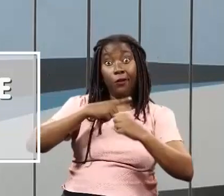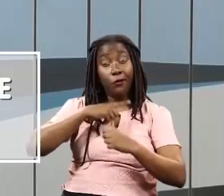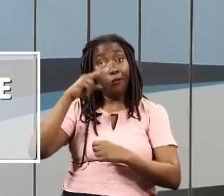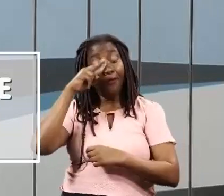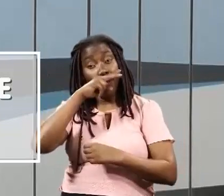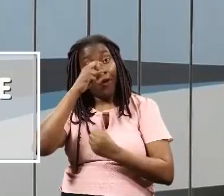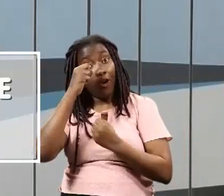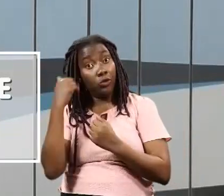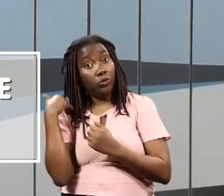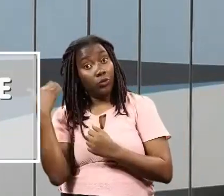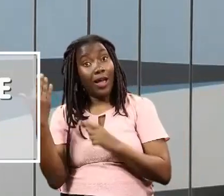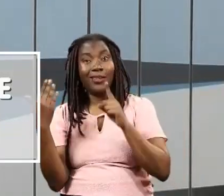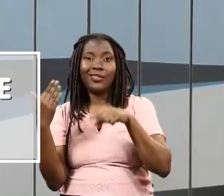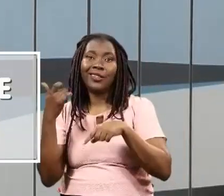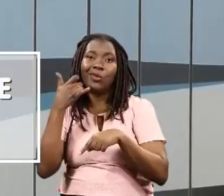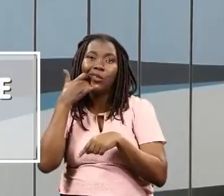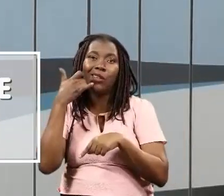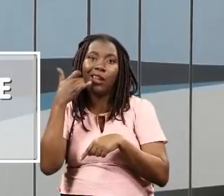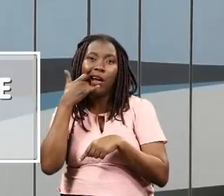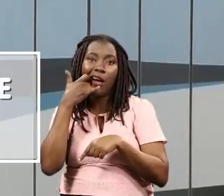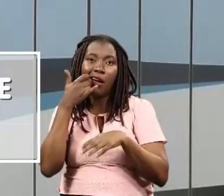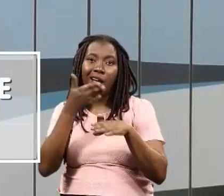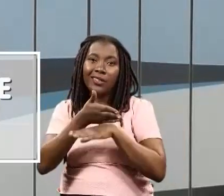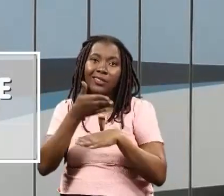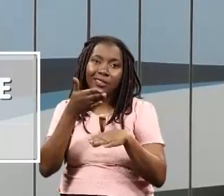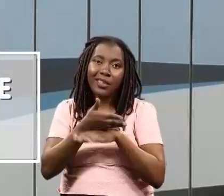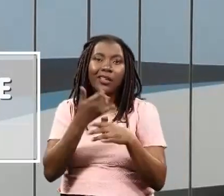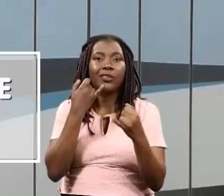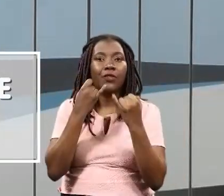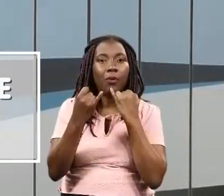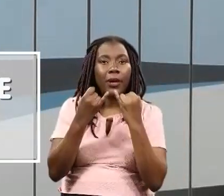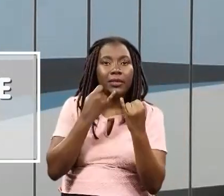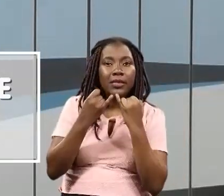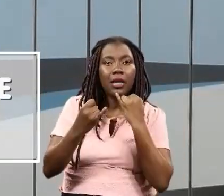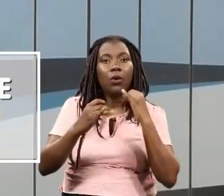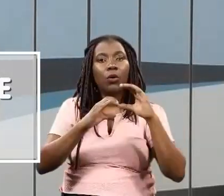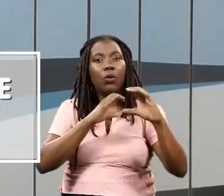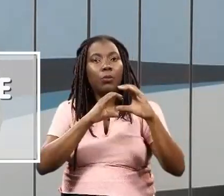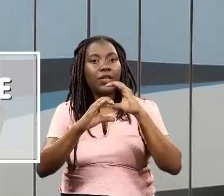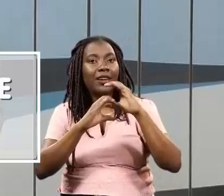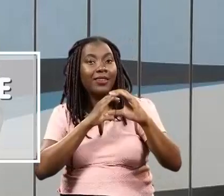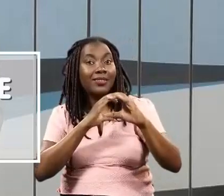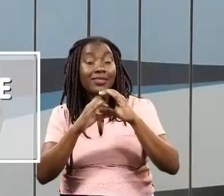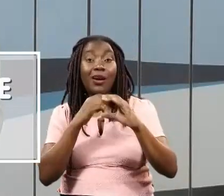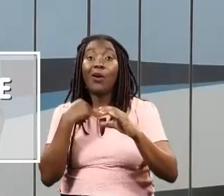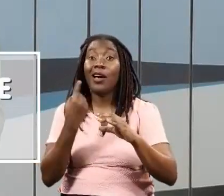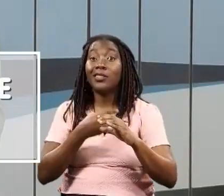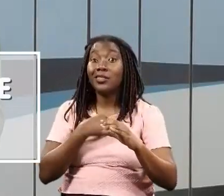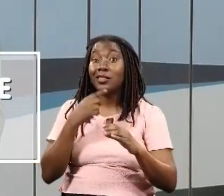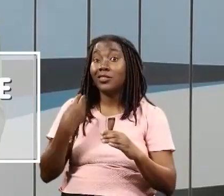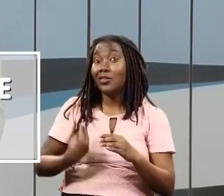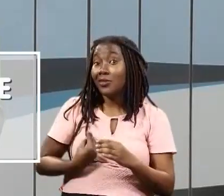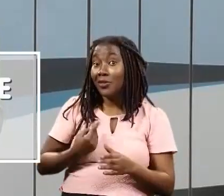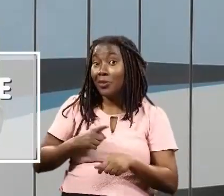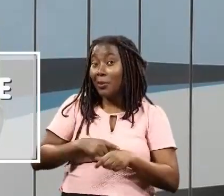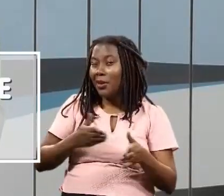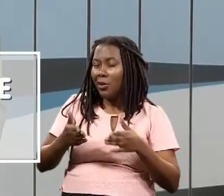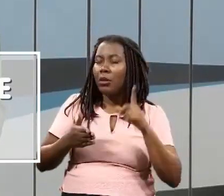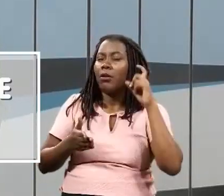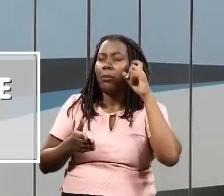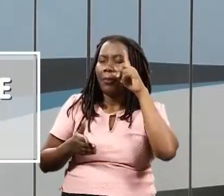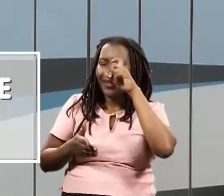celular, que é uma ferramenta de acesso à informação, que é uma ferramenta de comunicação. A gente viveu um período muito complicado que foi a